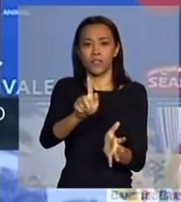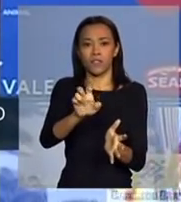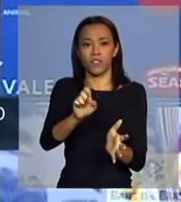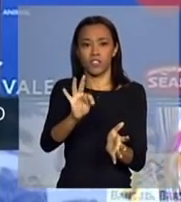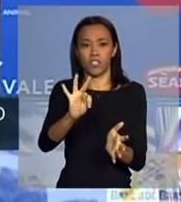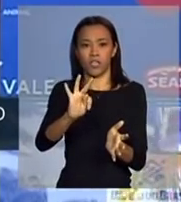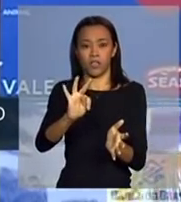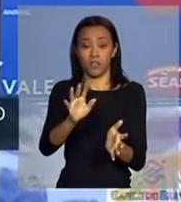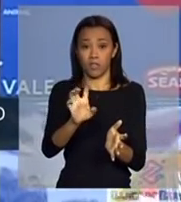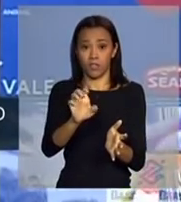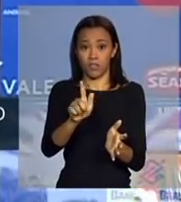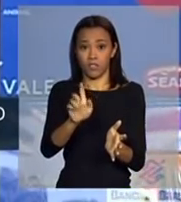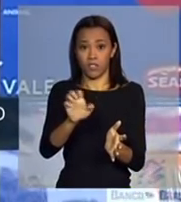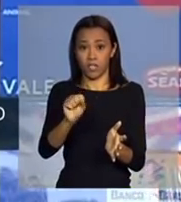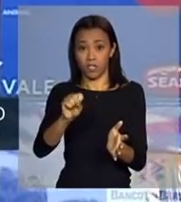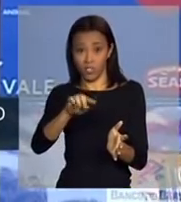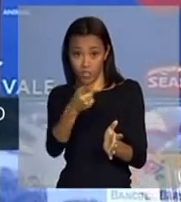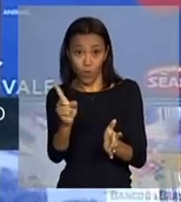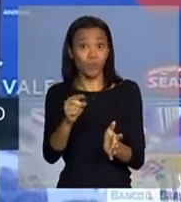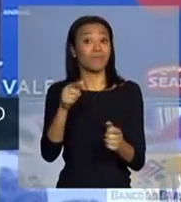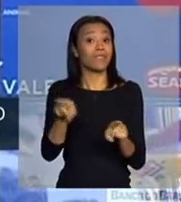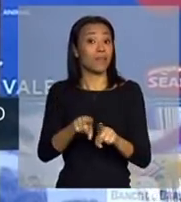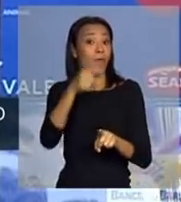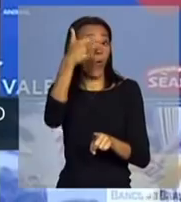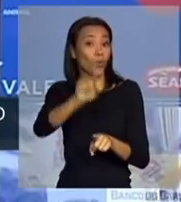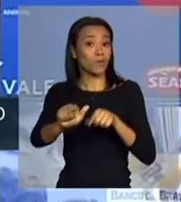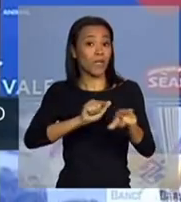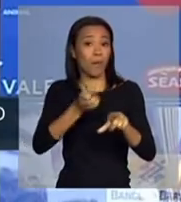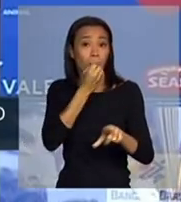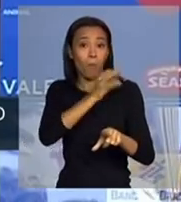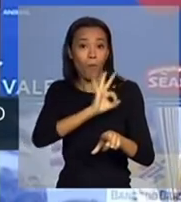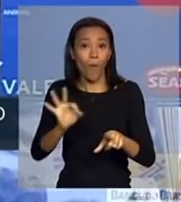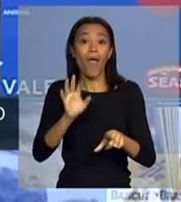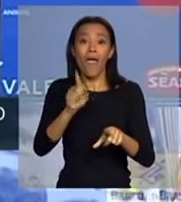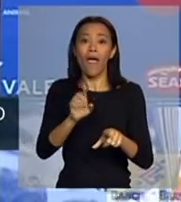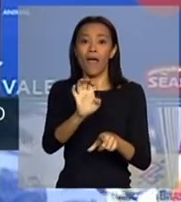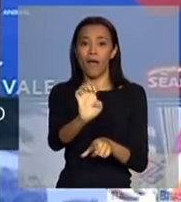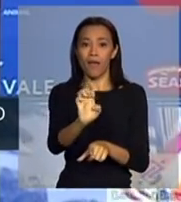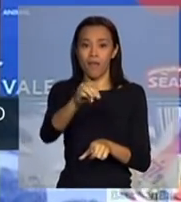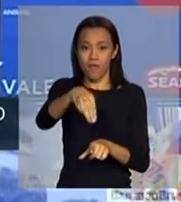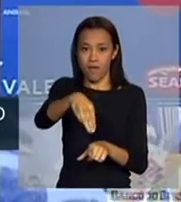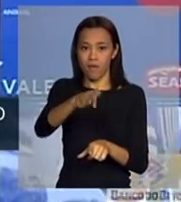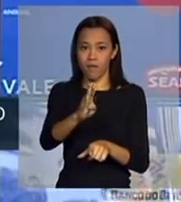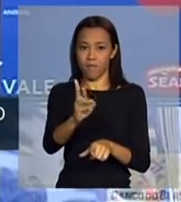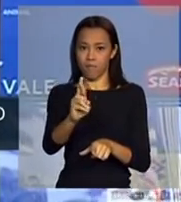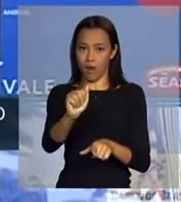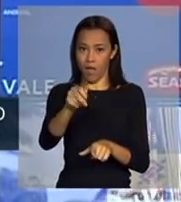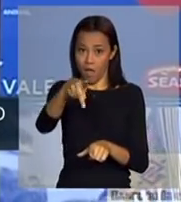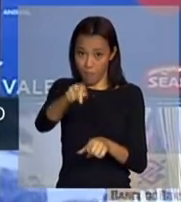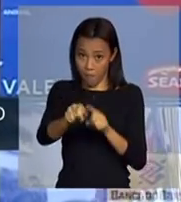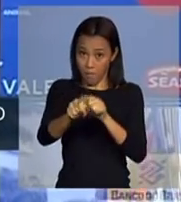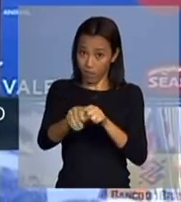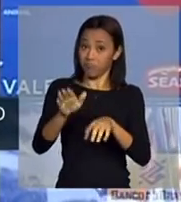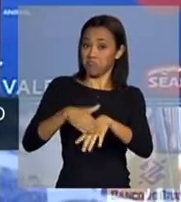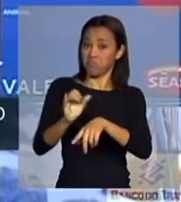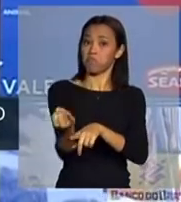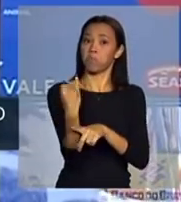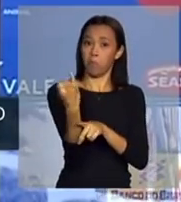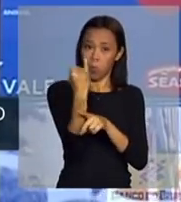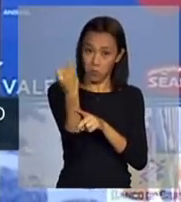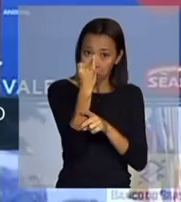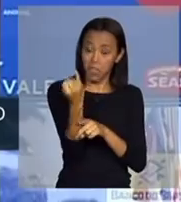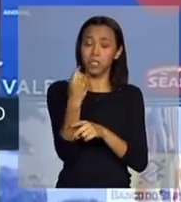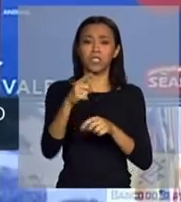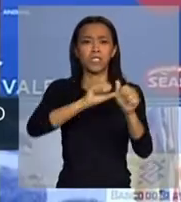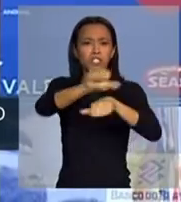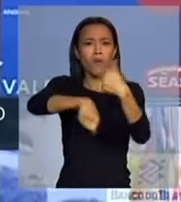também o trabalho da Embrapa, grande parceira da nossa entidade e uma das principais matrizes de transformação econômica e social